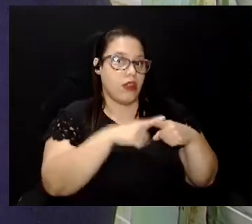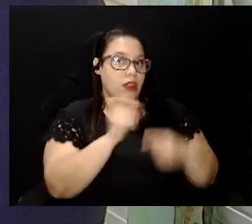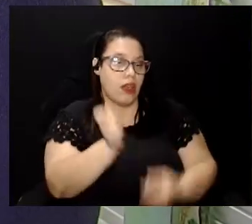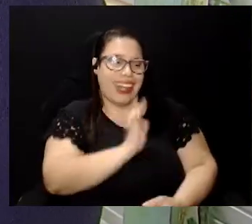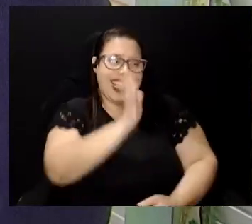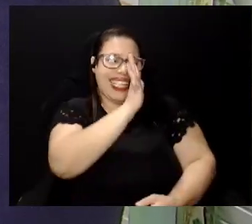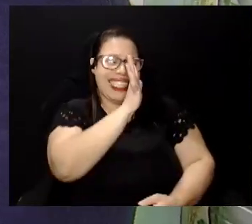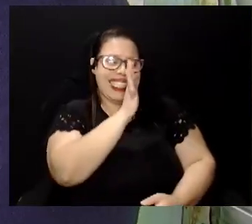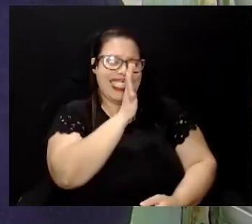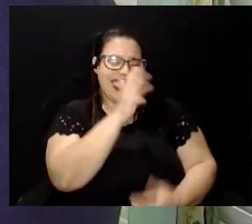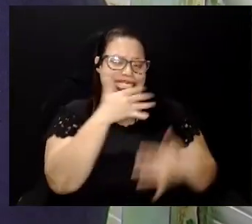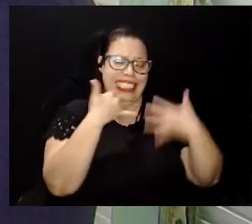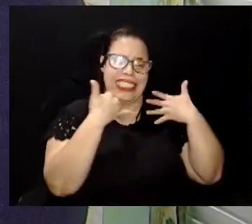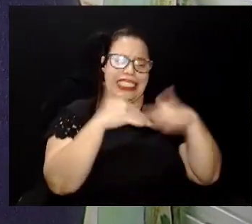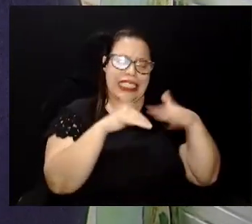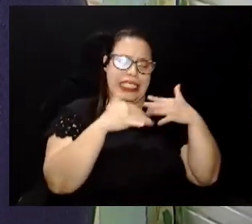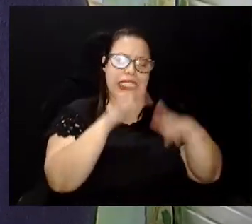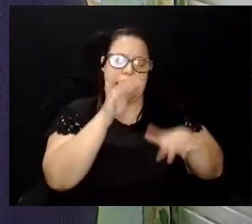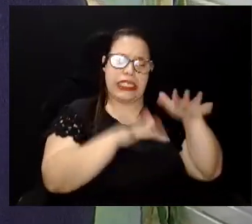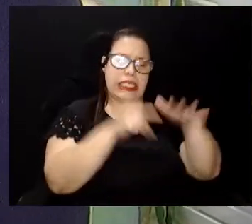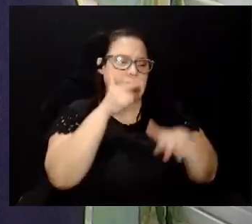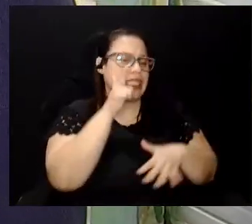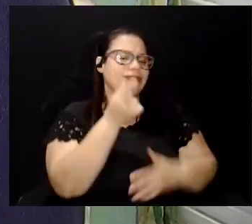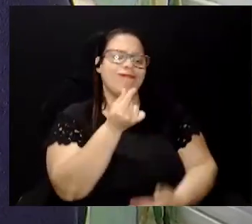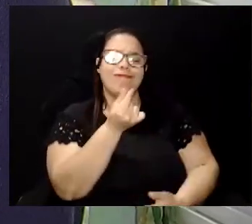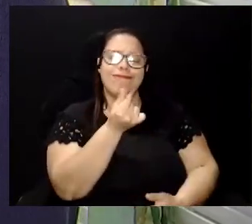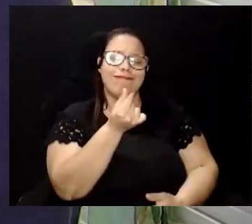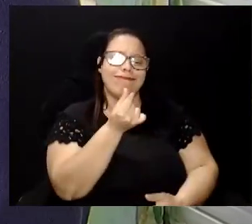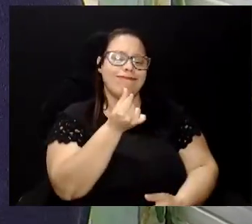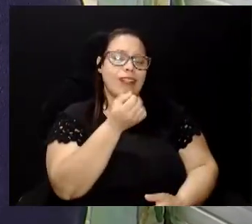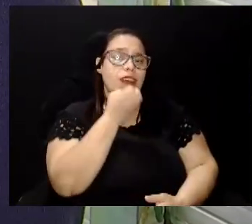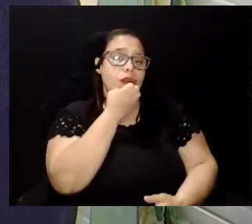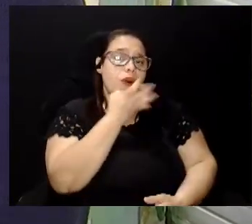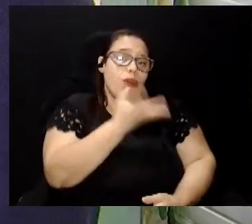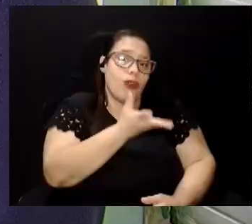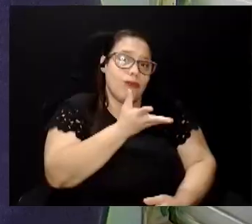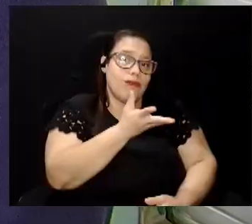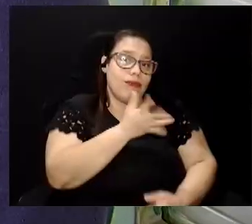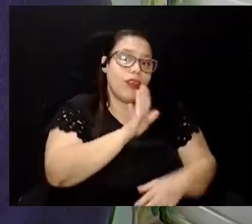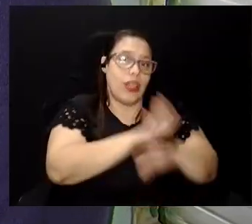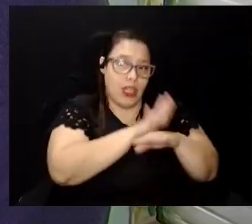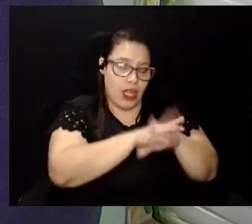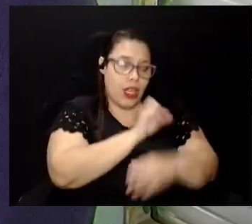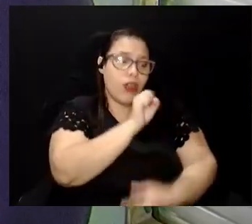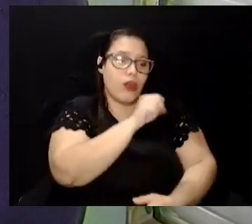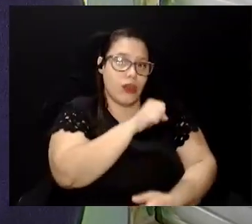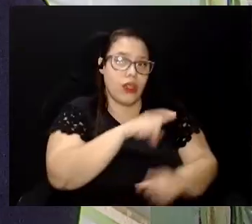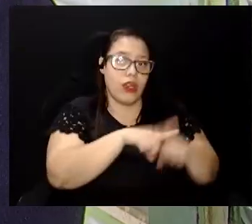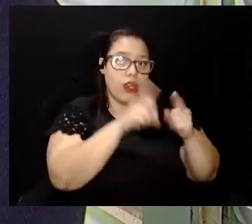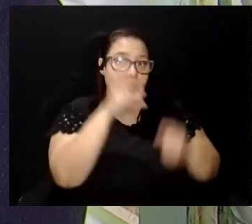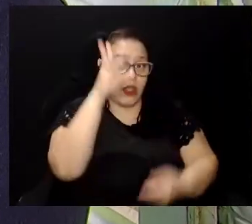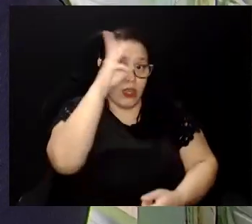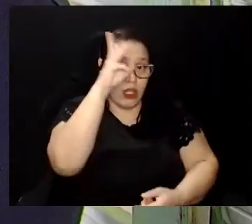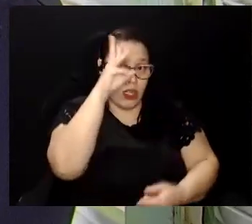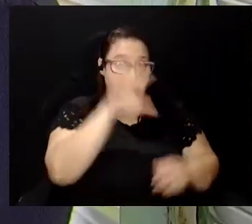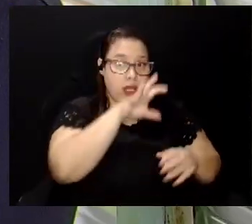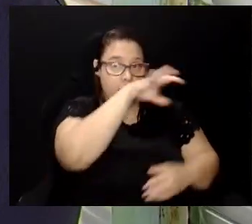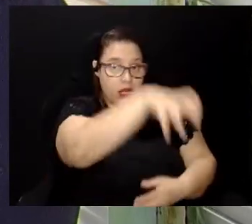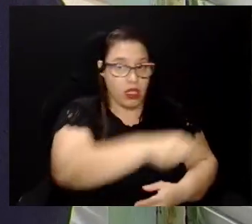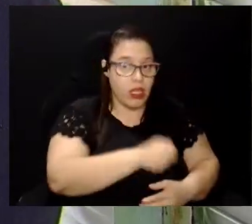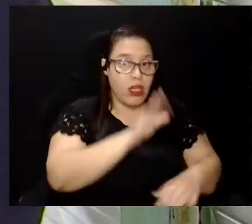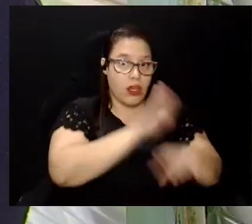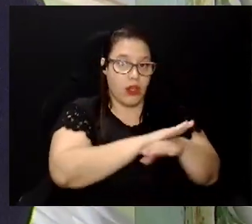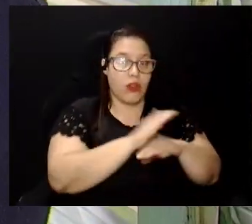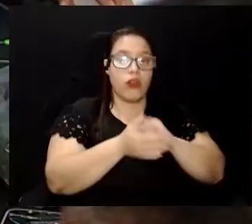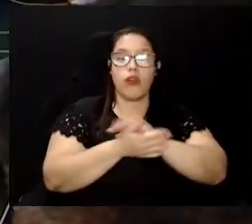causa que as coisas estão tudo caro. E aí tem vezes que a gente não tem uma renda assim tão boa, né? Aí ajuda bastante. Mas toda terça-feira vem buscar,